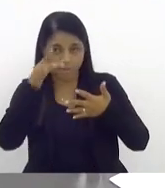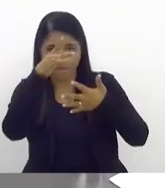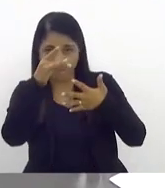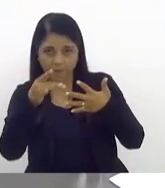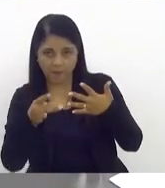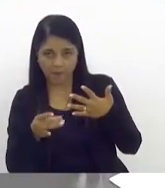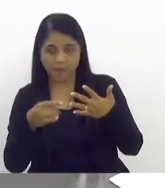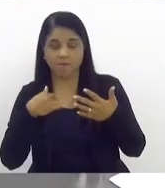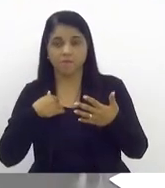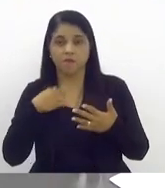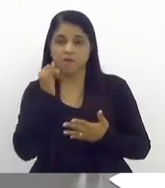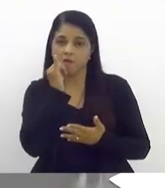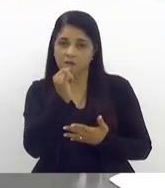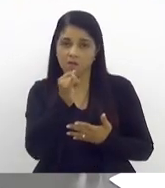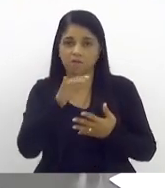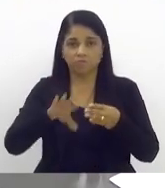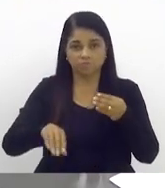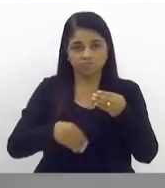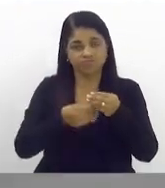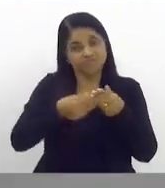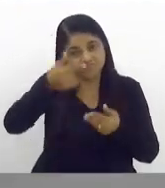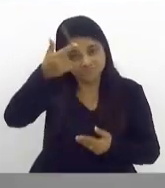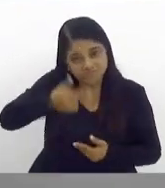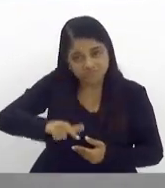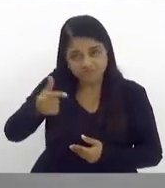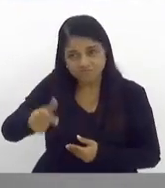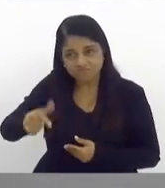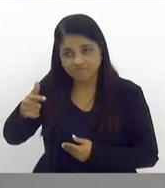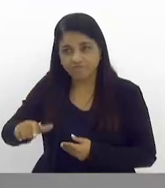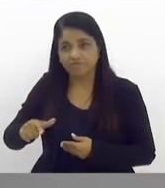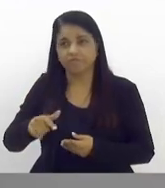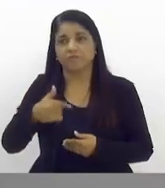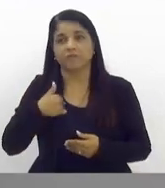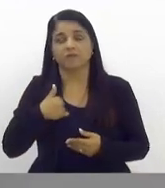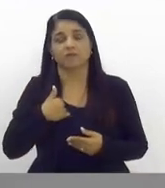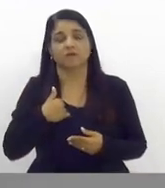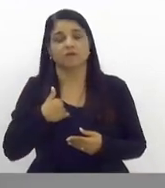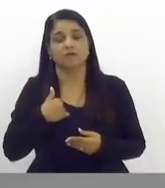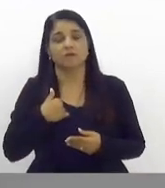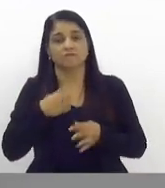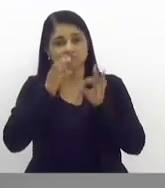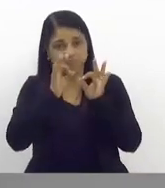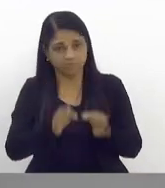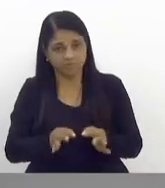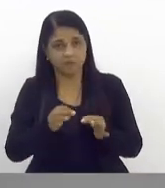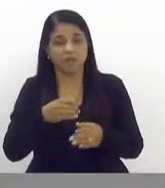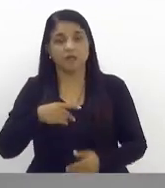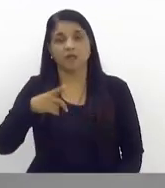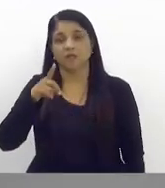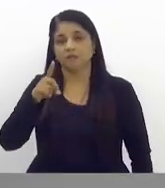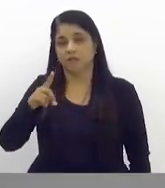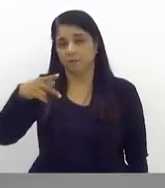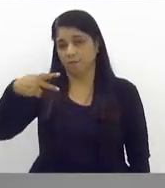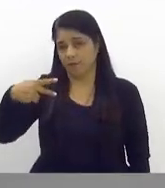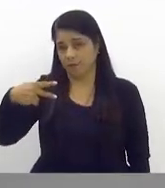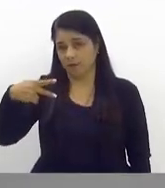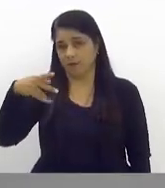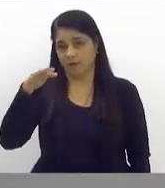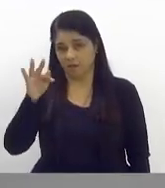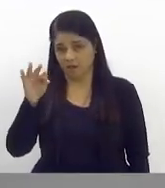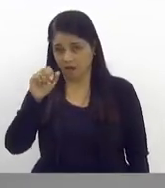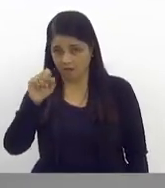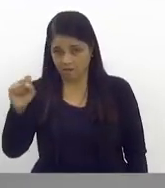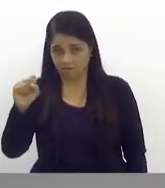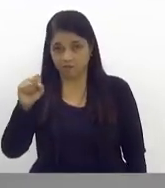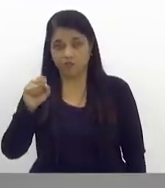Na verdade, a minha fala vai ser até um pouquinho repetitiva. É exatamente isso. A gente tem as ADPFs